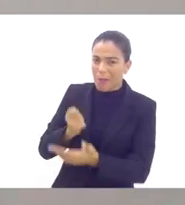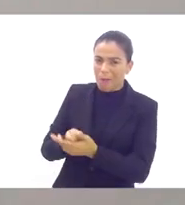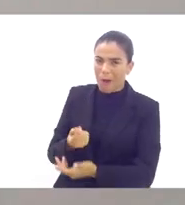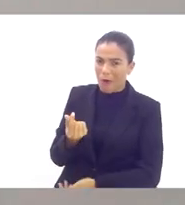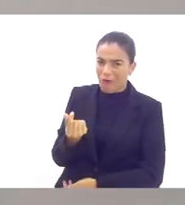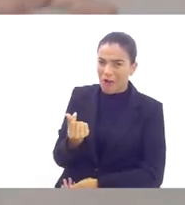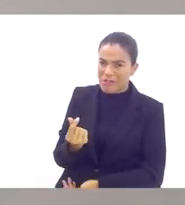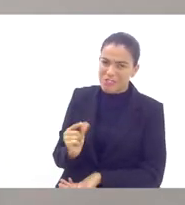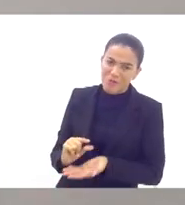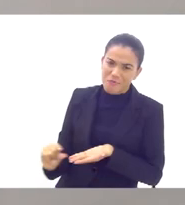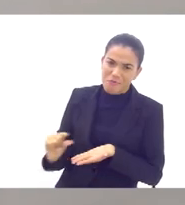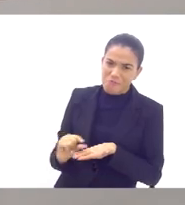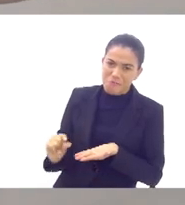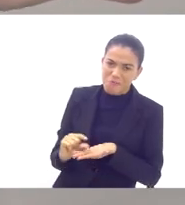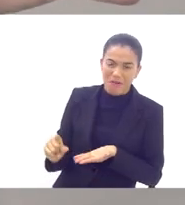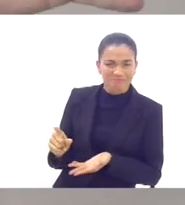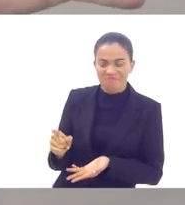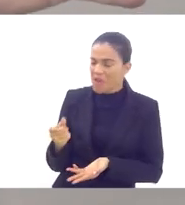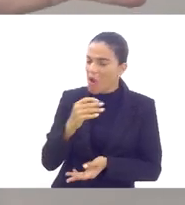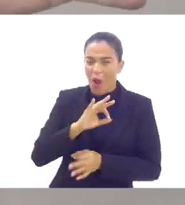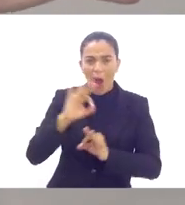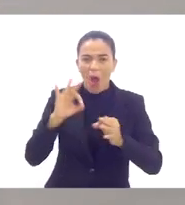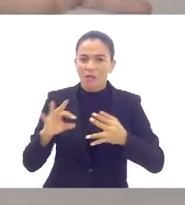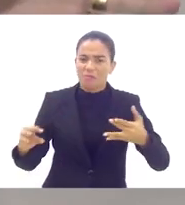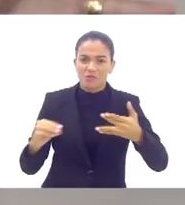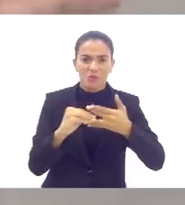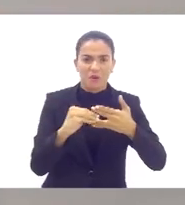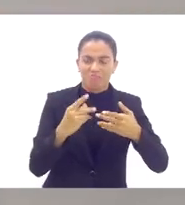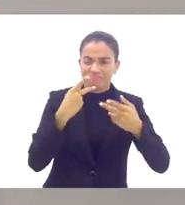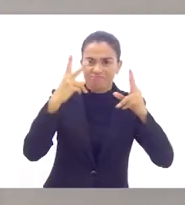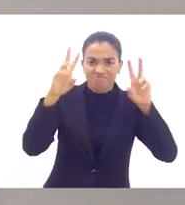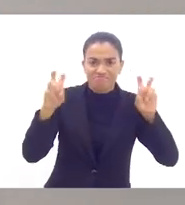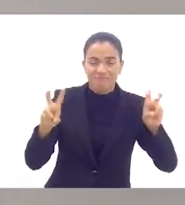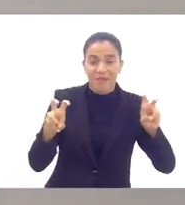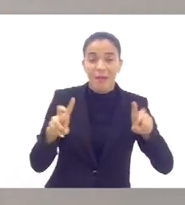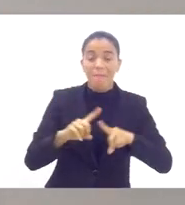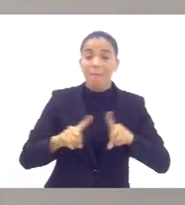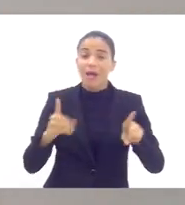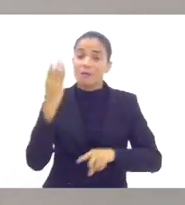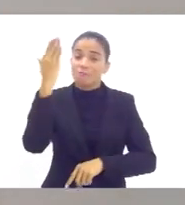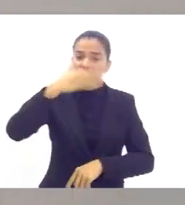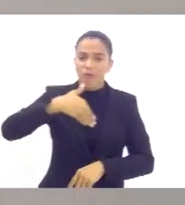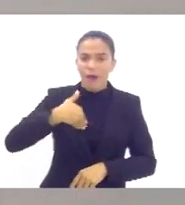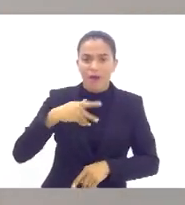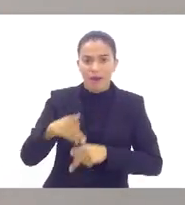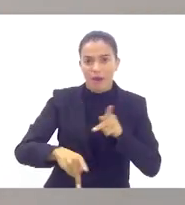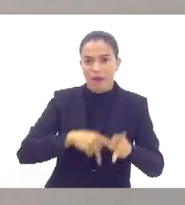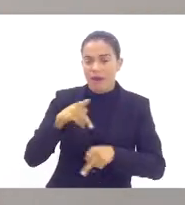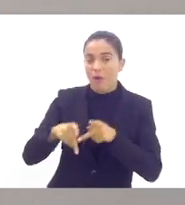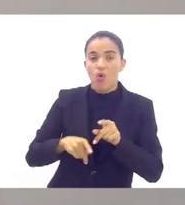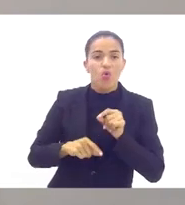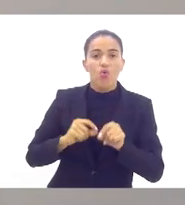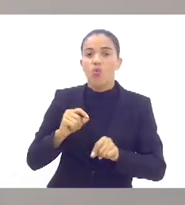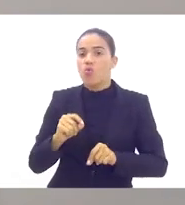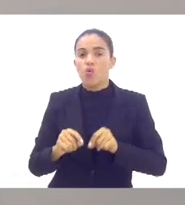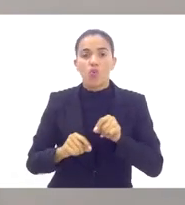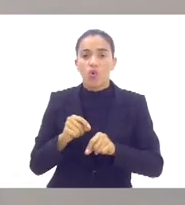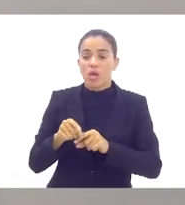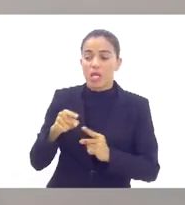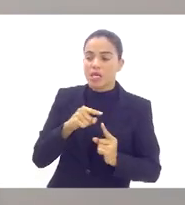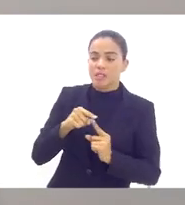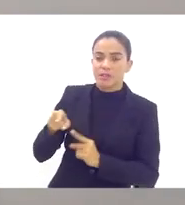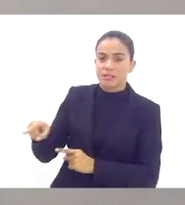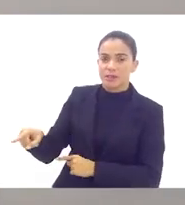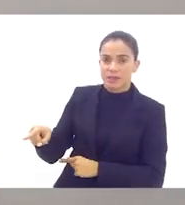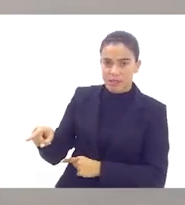rua. Brilhante a sua colocação. Mas, primeiro, a gente tem que mostrar à população o que esse tipo de ambulante que está